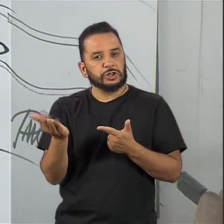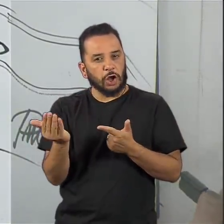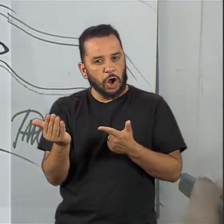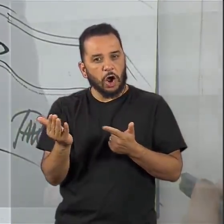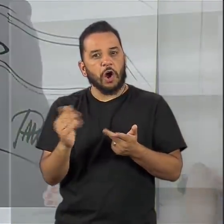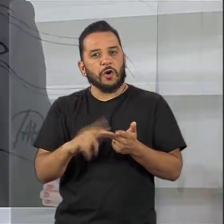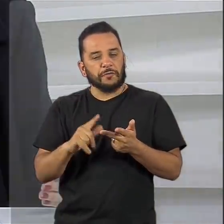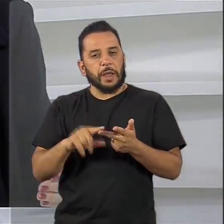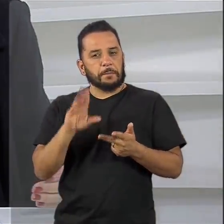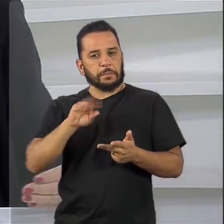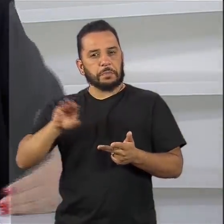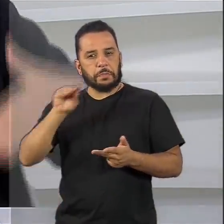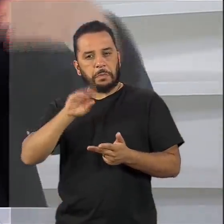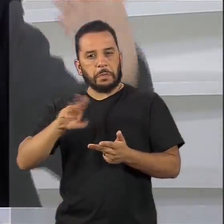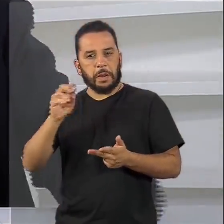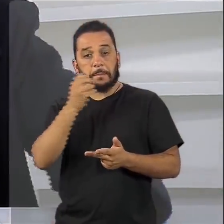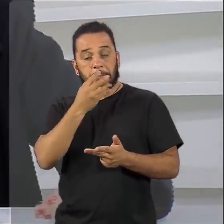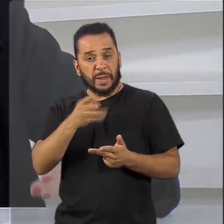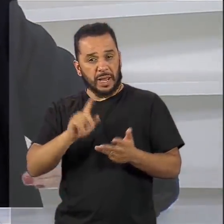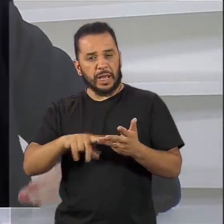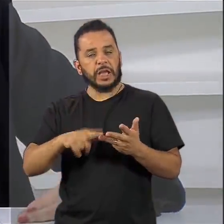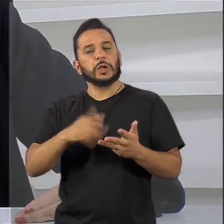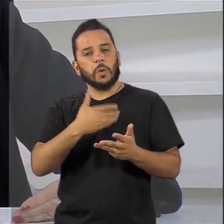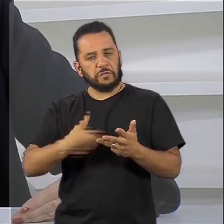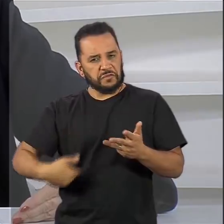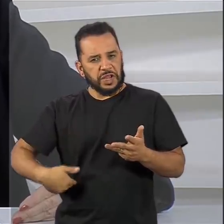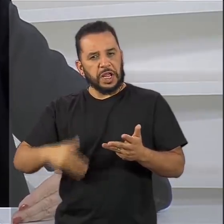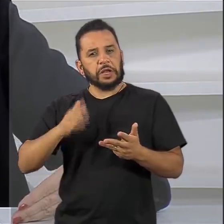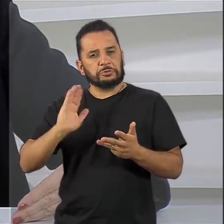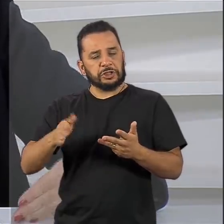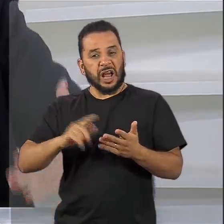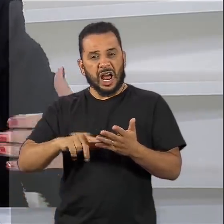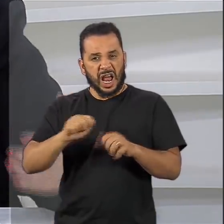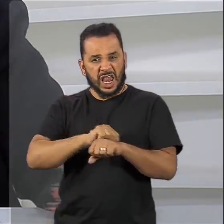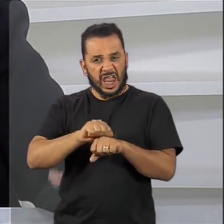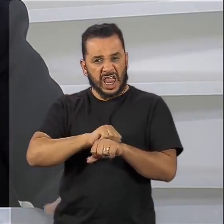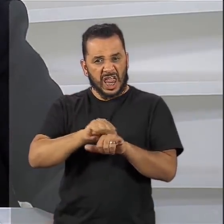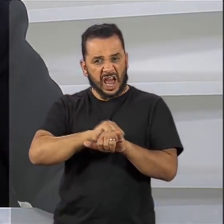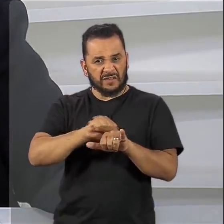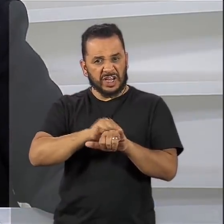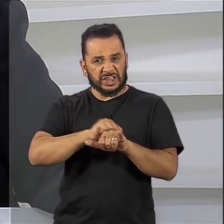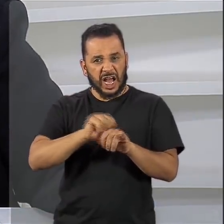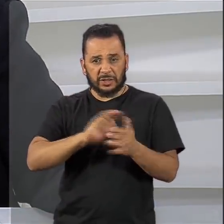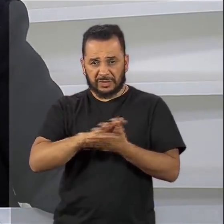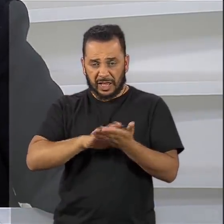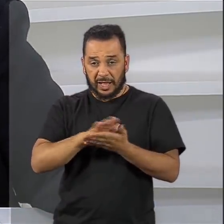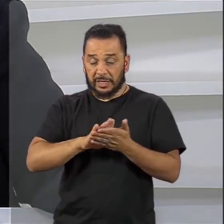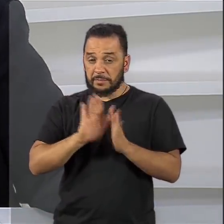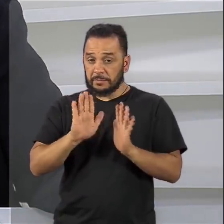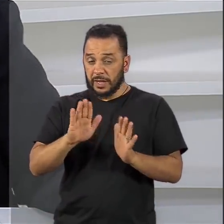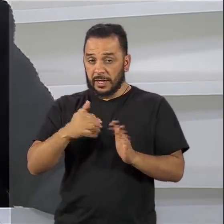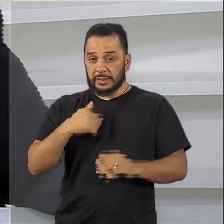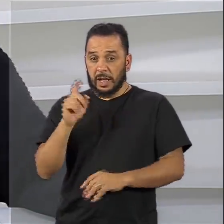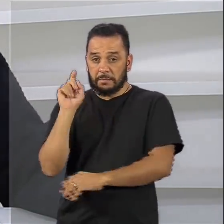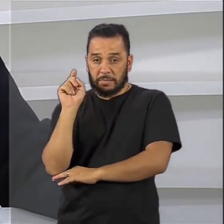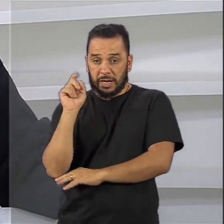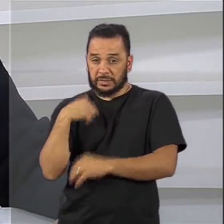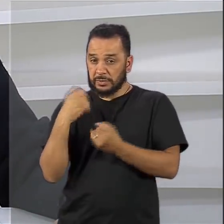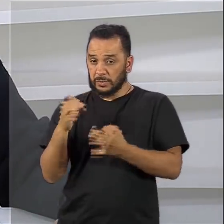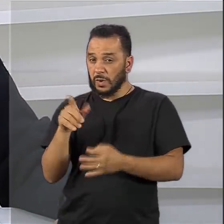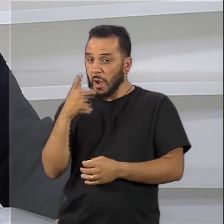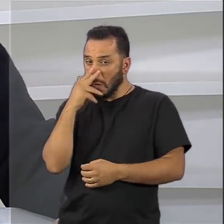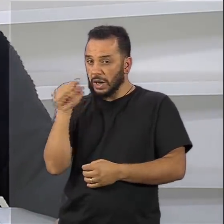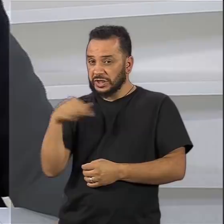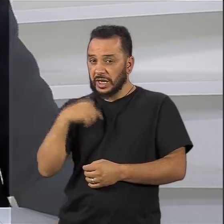bem falante, tem o que mostrar, governo, não tem nada de lava-jato. Mas ela, como psicanalista, diz, eu acho que ele não quer